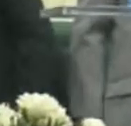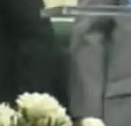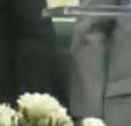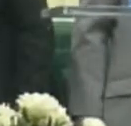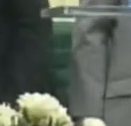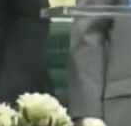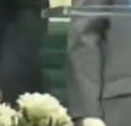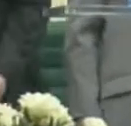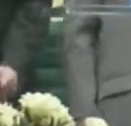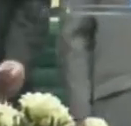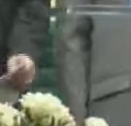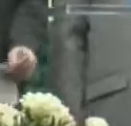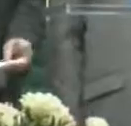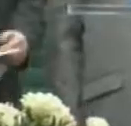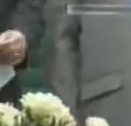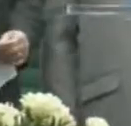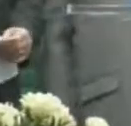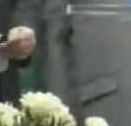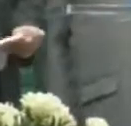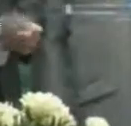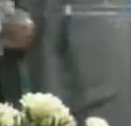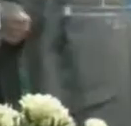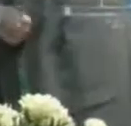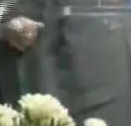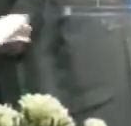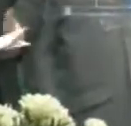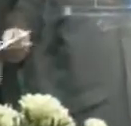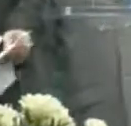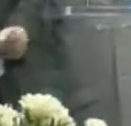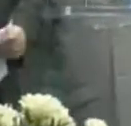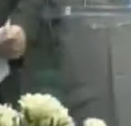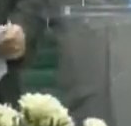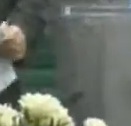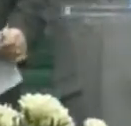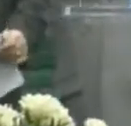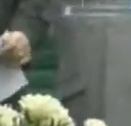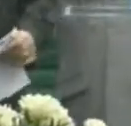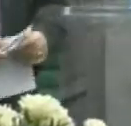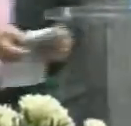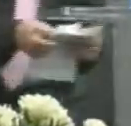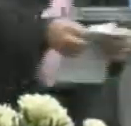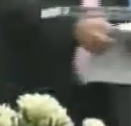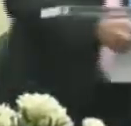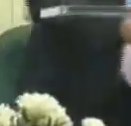vos abençoe e vos recompense abraço teu irmão neste momento